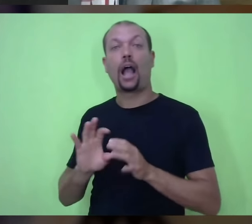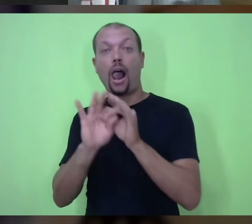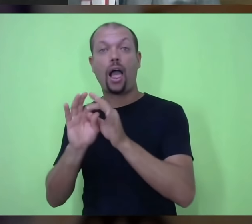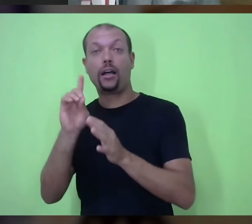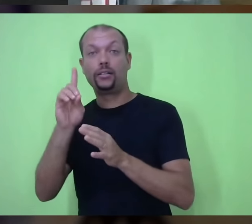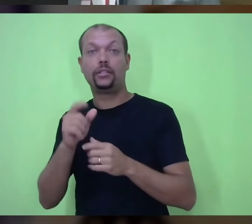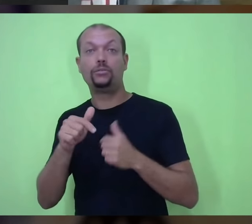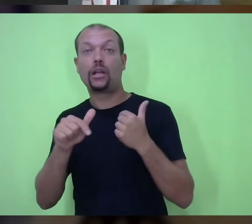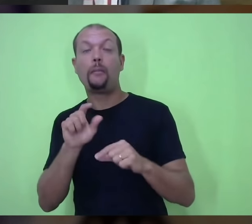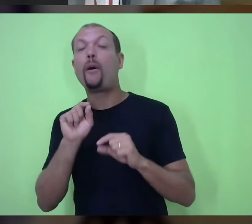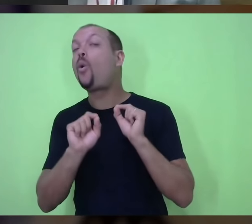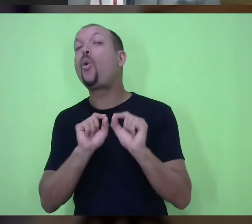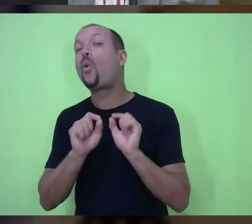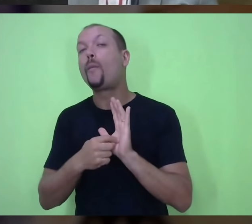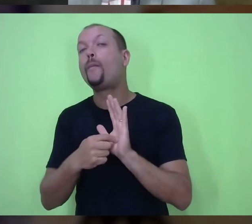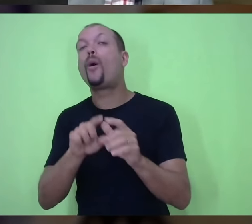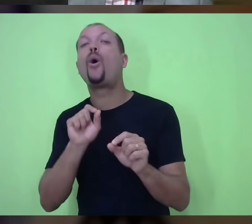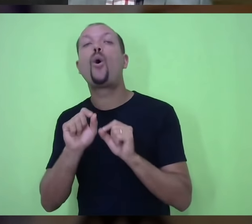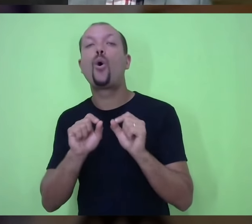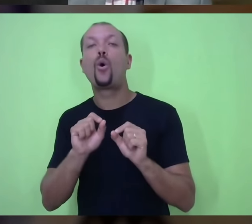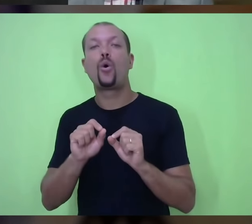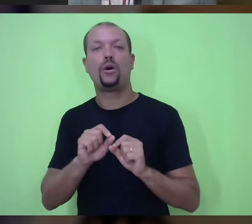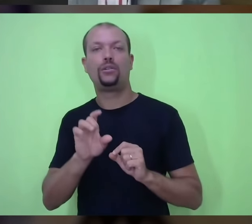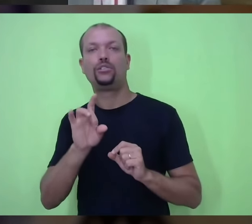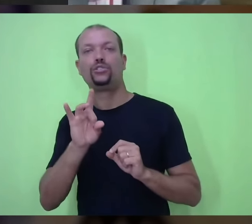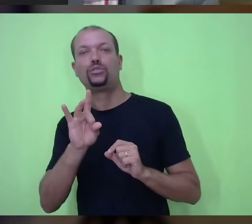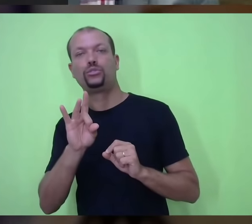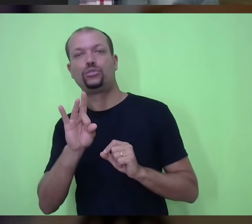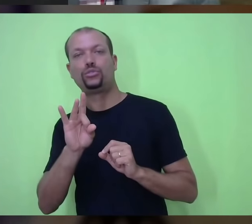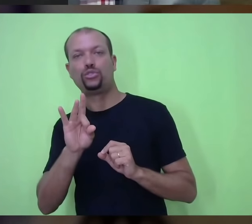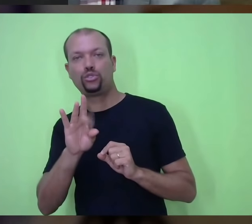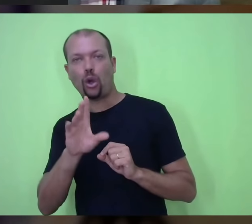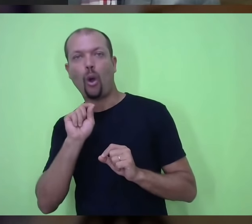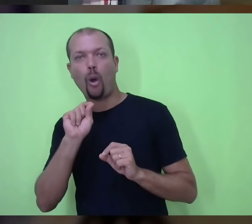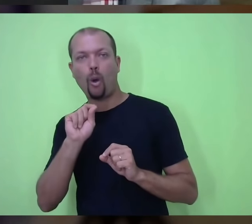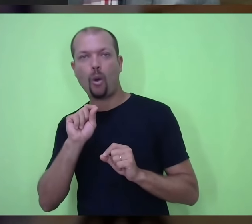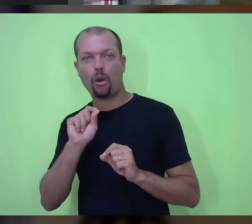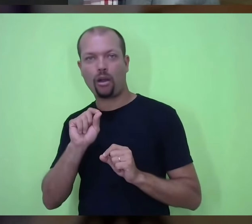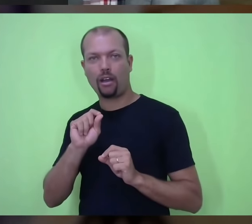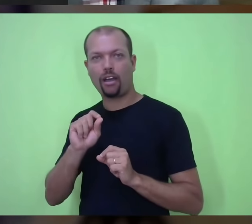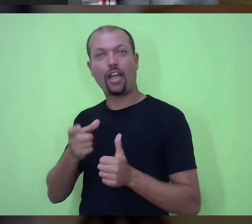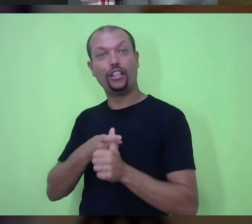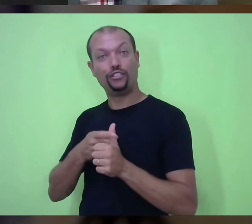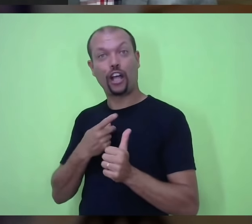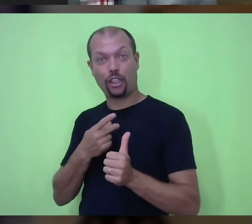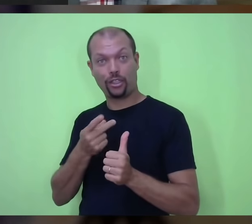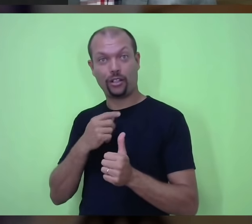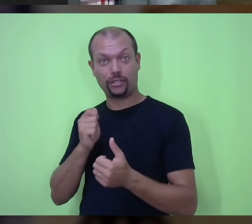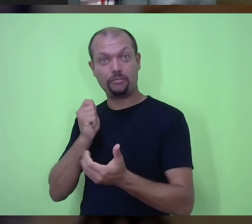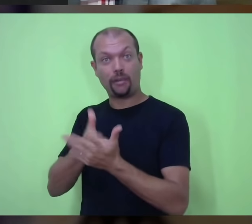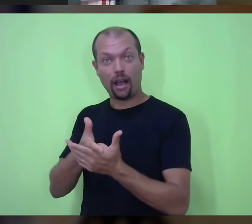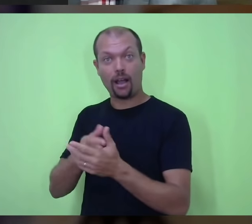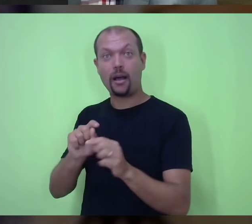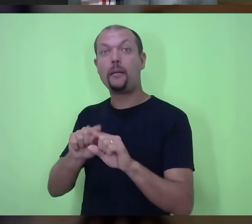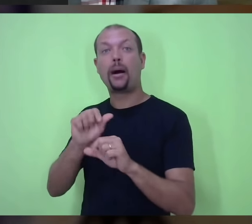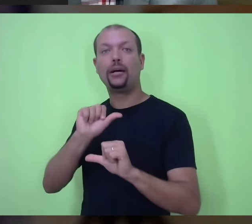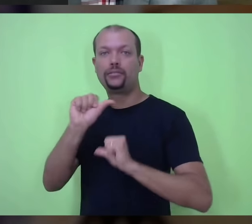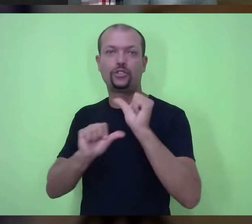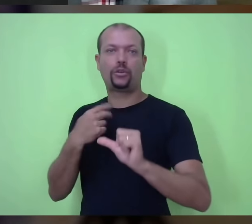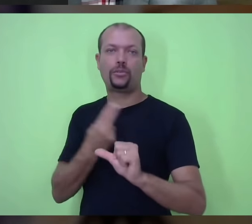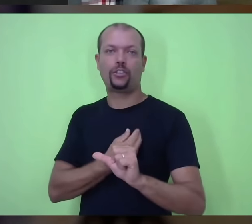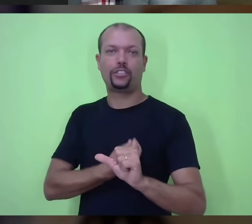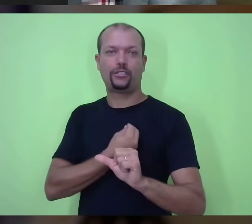Deus muitas vezes trabalha o quê? O processo agora não só de pagar a nossa dívida, quanto também fazer o quê? Promover